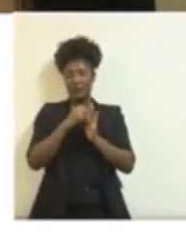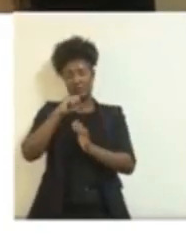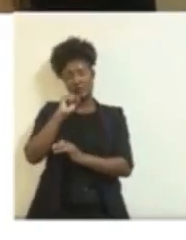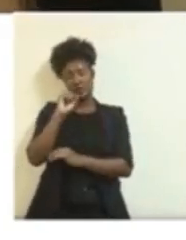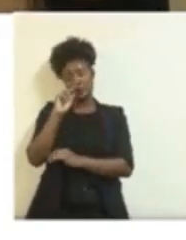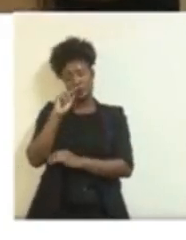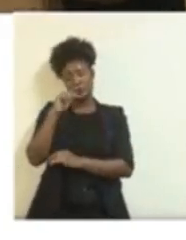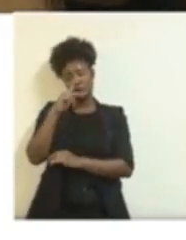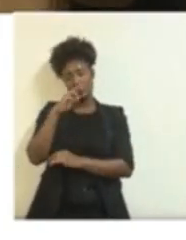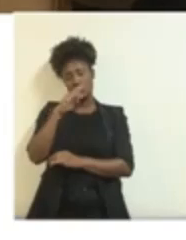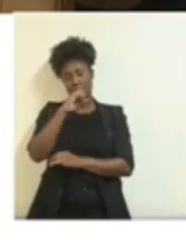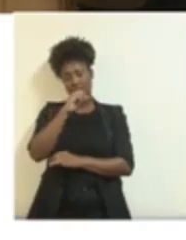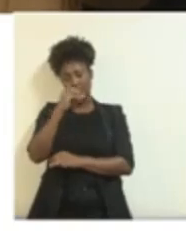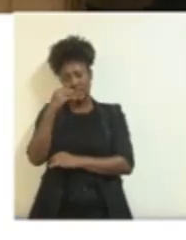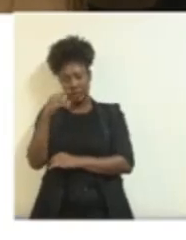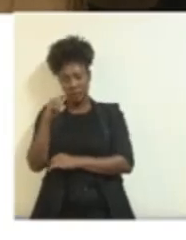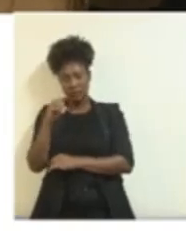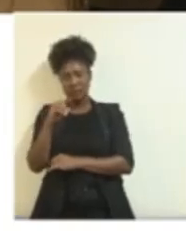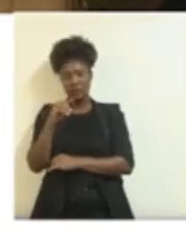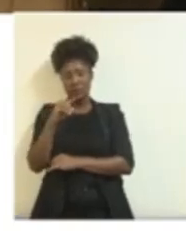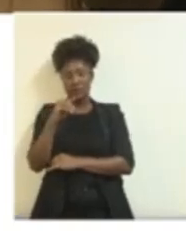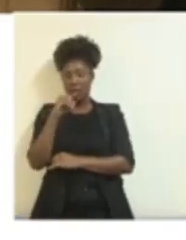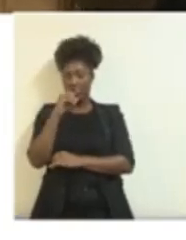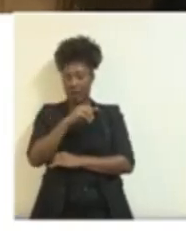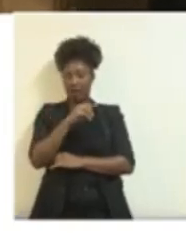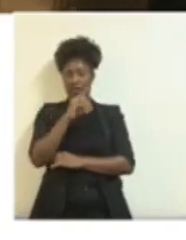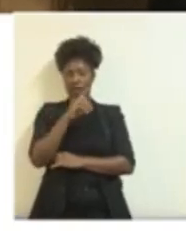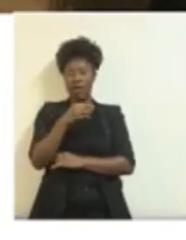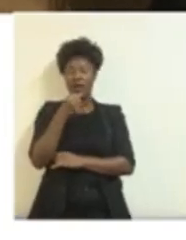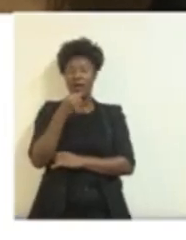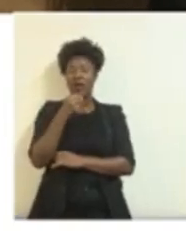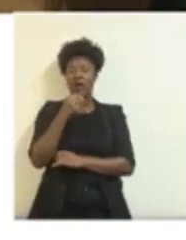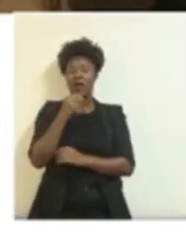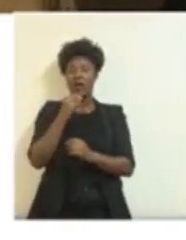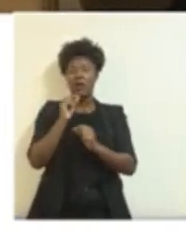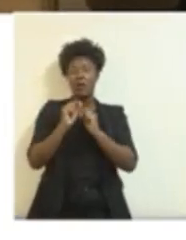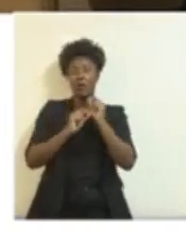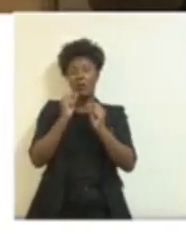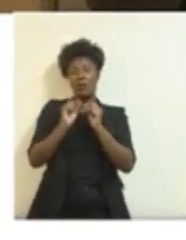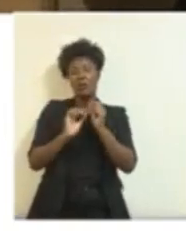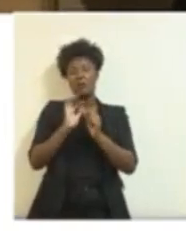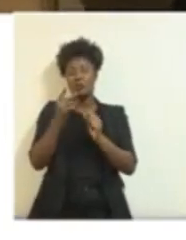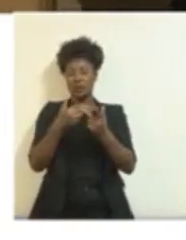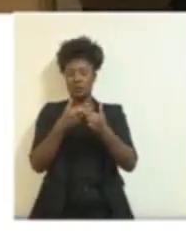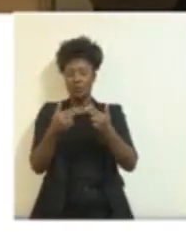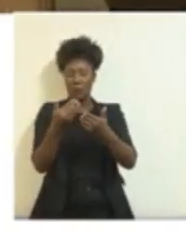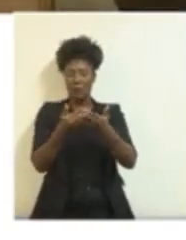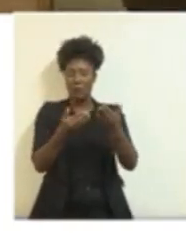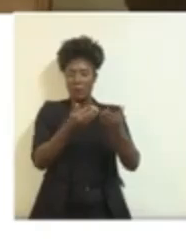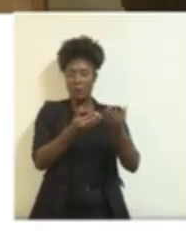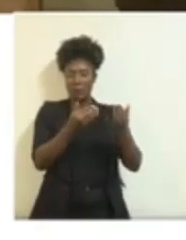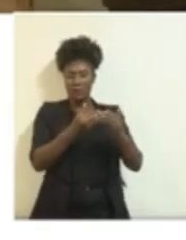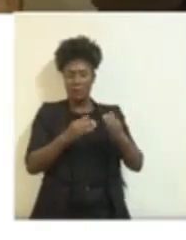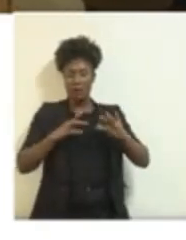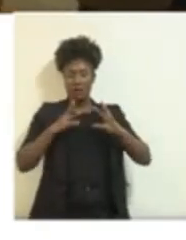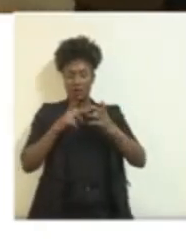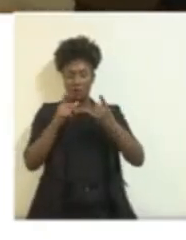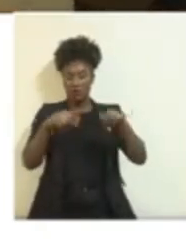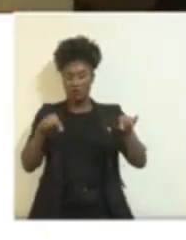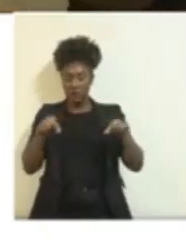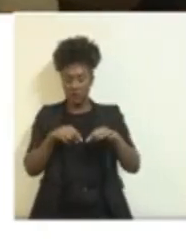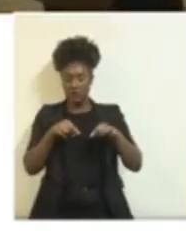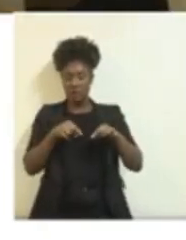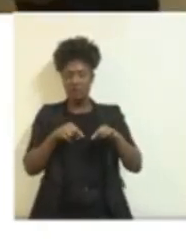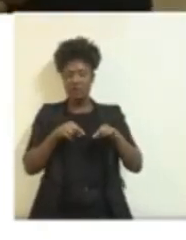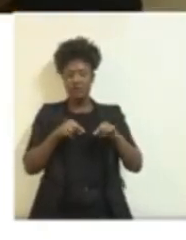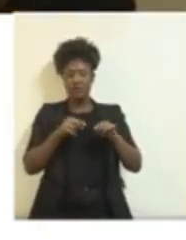sustentabilidade. Então, a supressão da vegetação nativa campestre causa perdas de biodiversidade e serviços ecossistêmicos nas áreas convertidas e